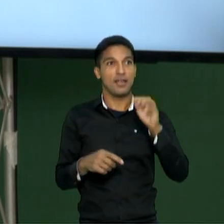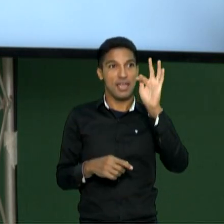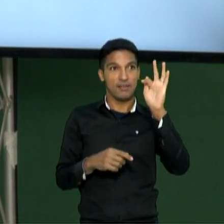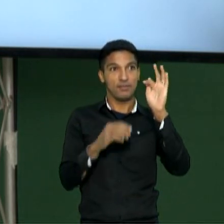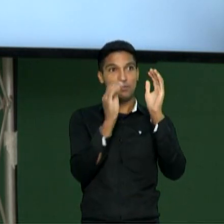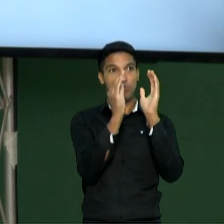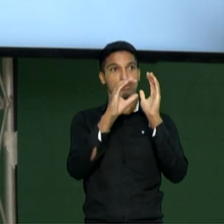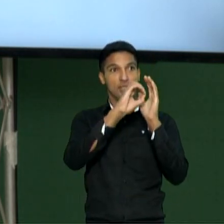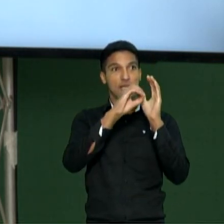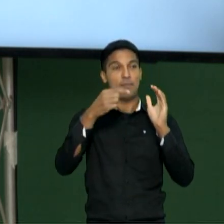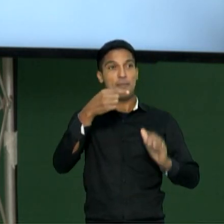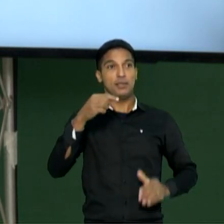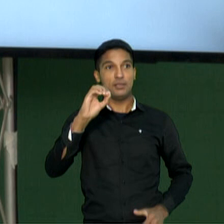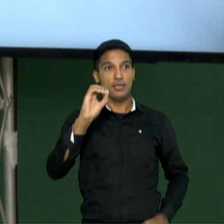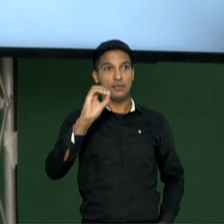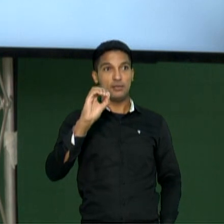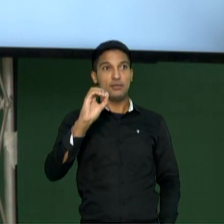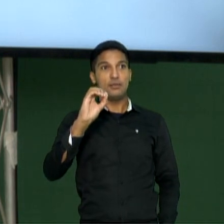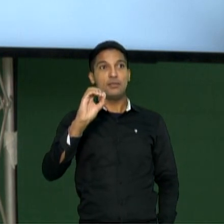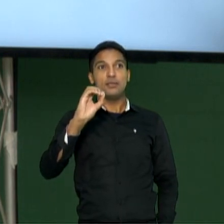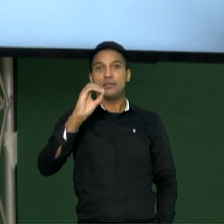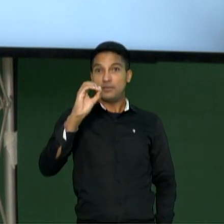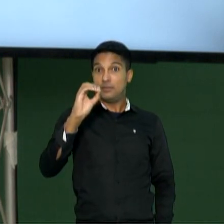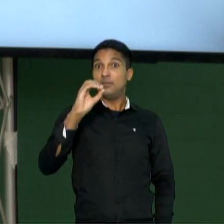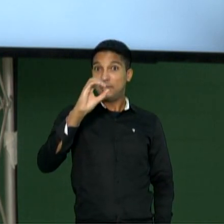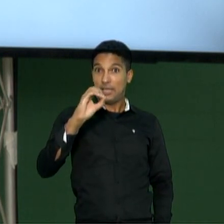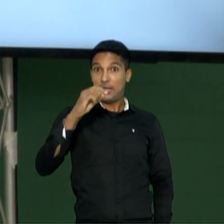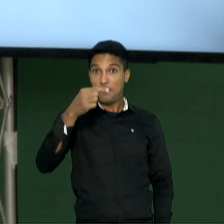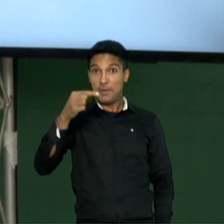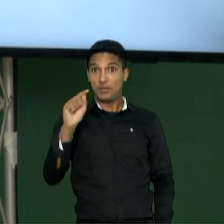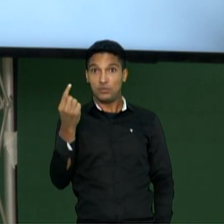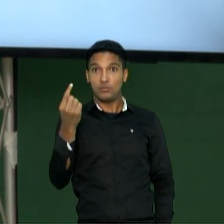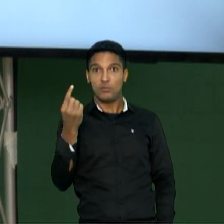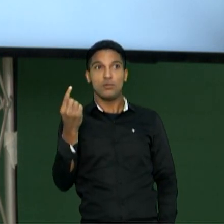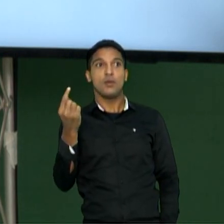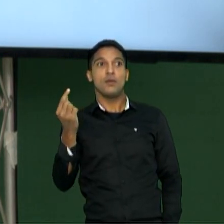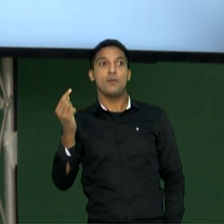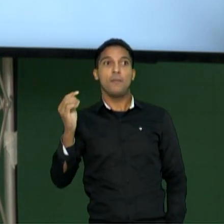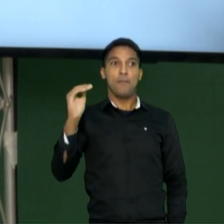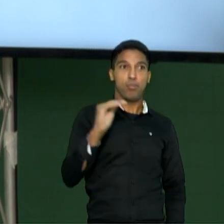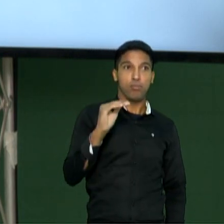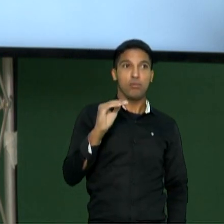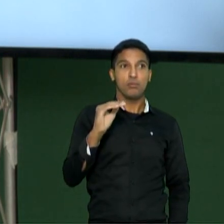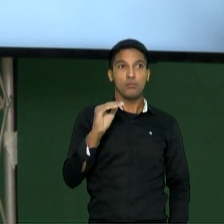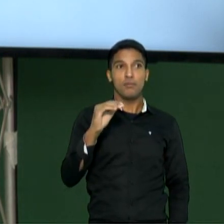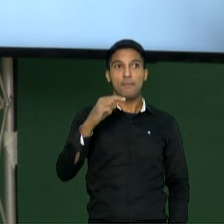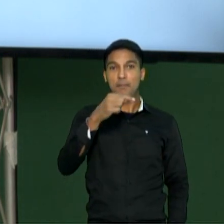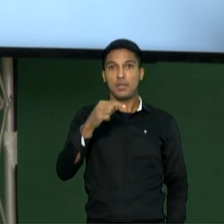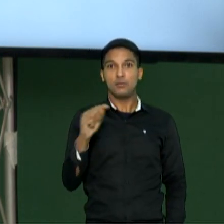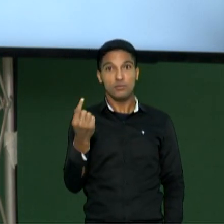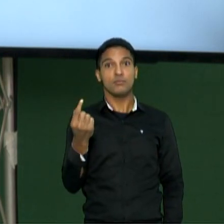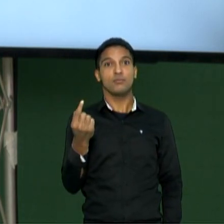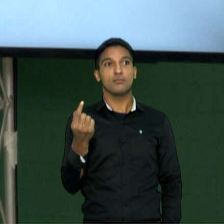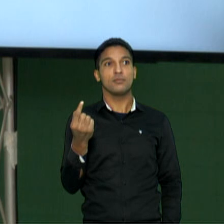0. E 0 menos 1, menos 1. Coloca na tabela. Para o 0, o resultado foi menos